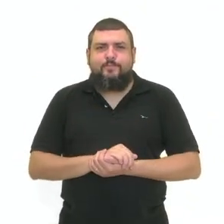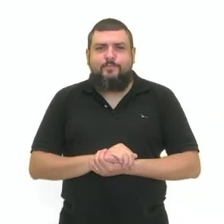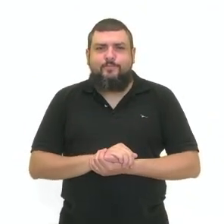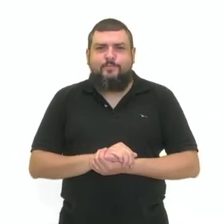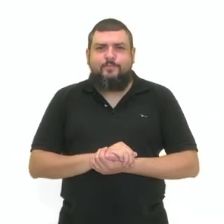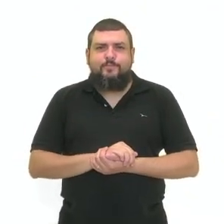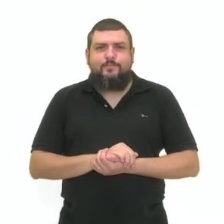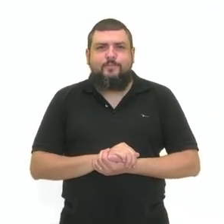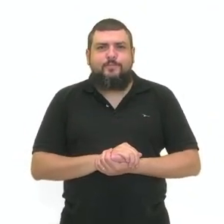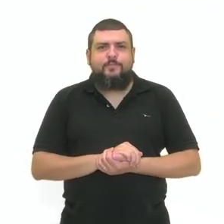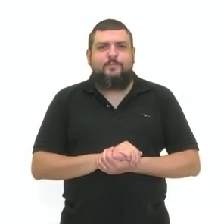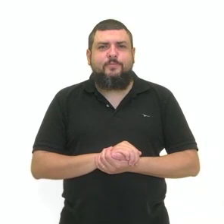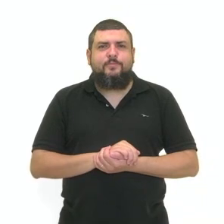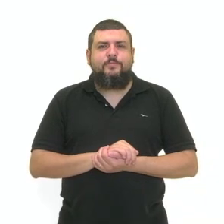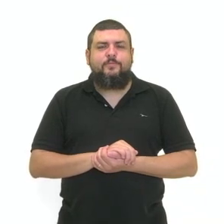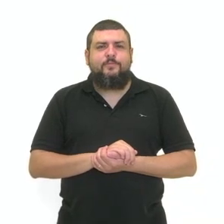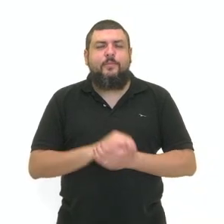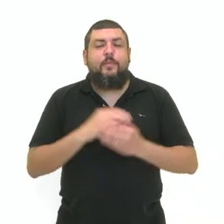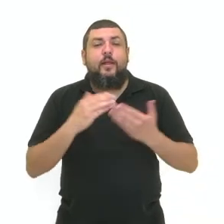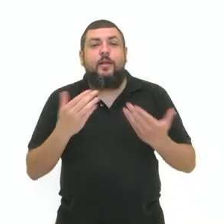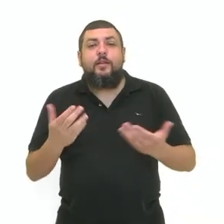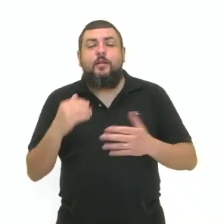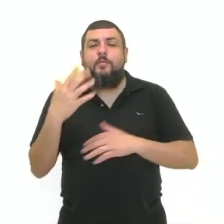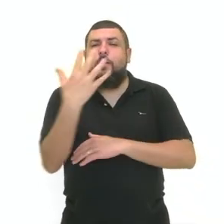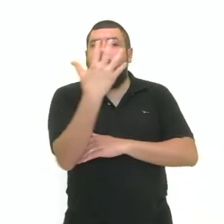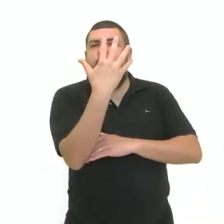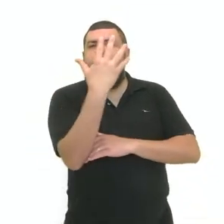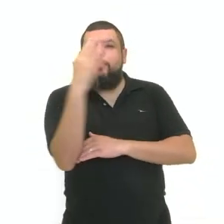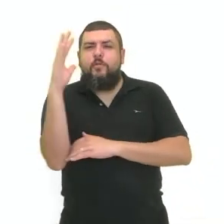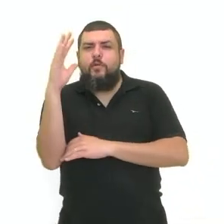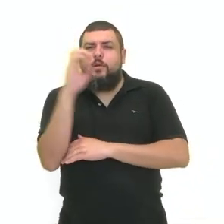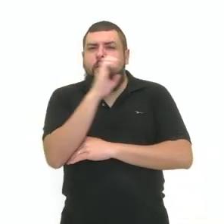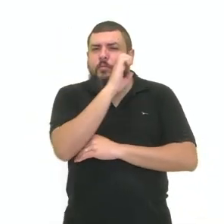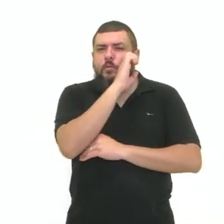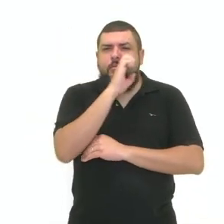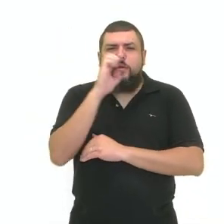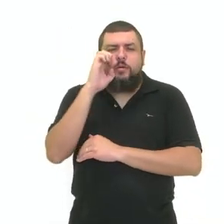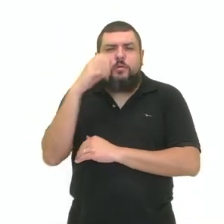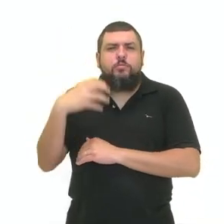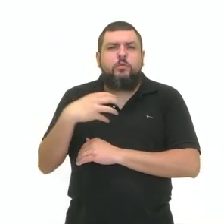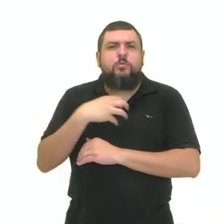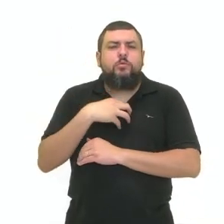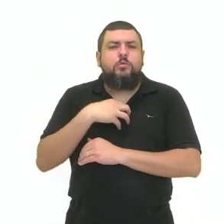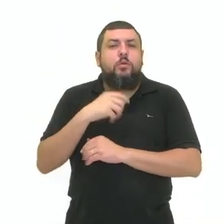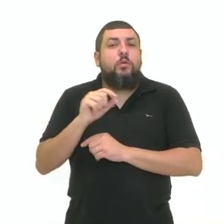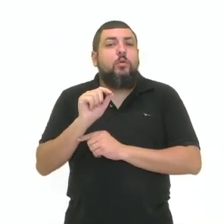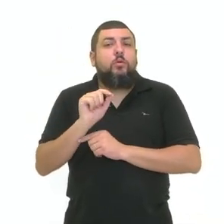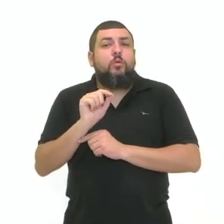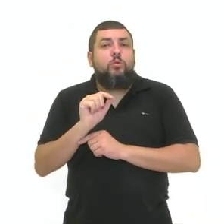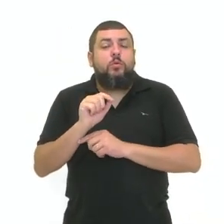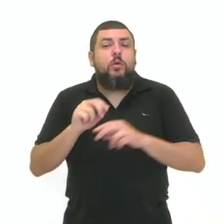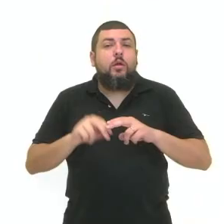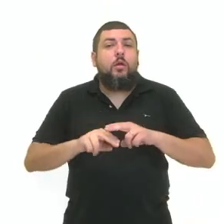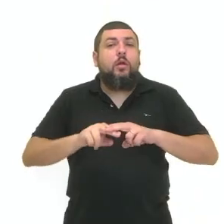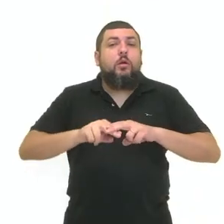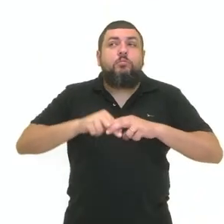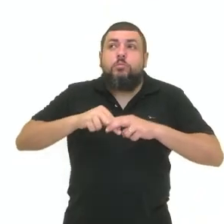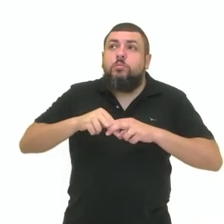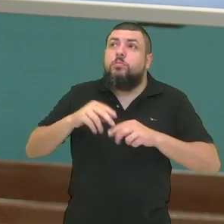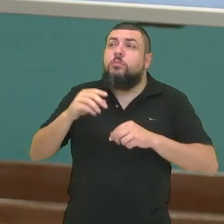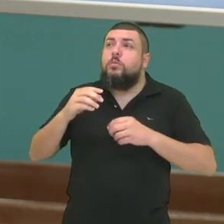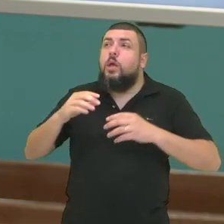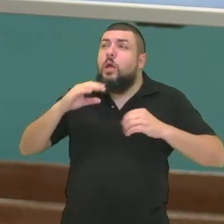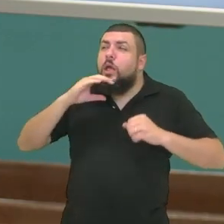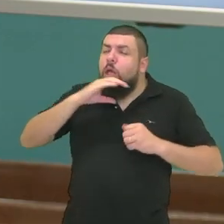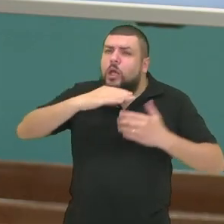floresta equatorial está naquela região? Porque ela é quente e chuvoso, e não porque tem a vegetação que aquele clima está lá. É